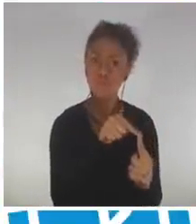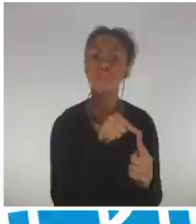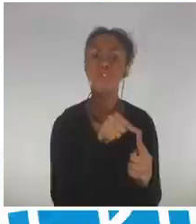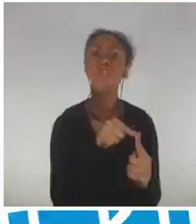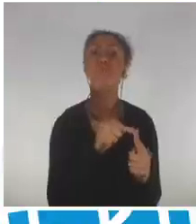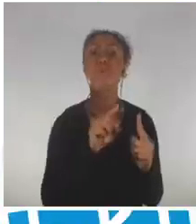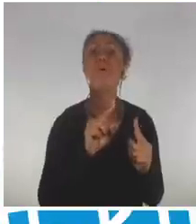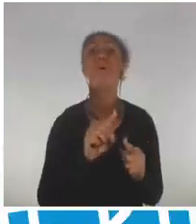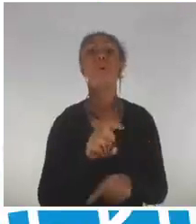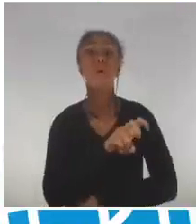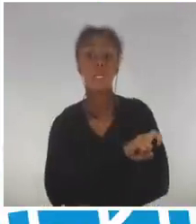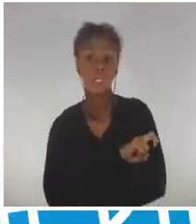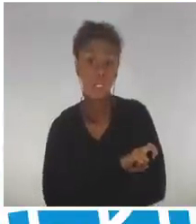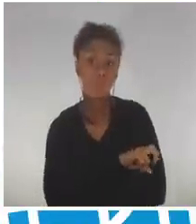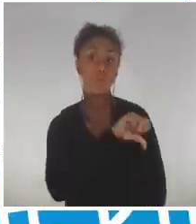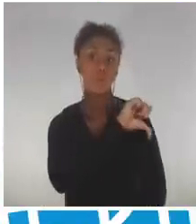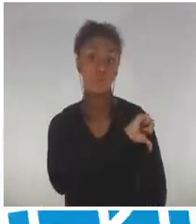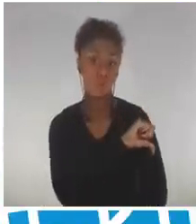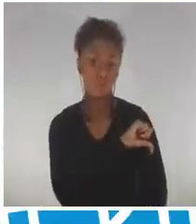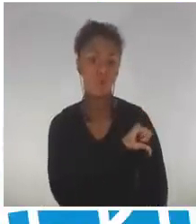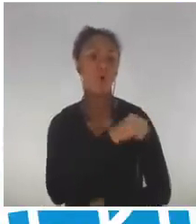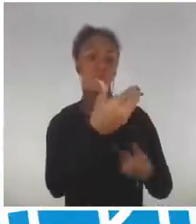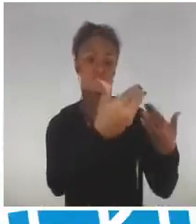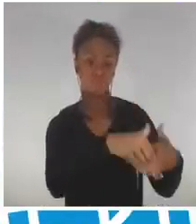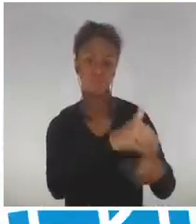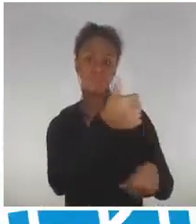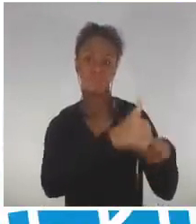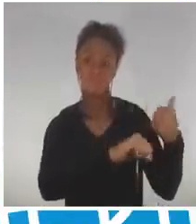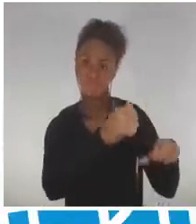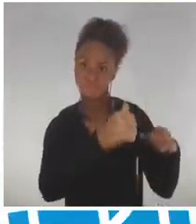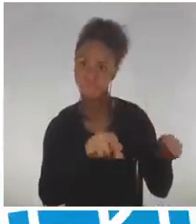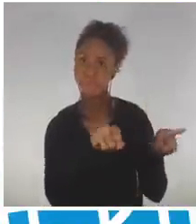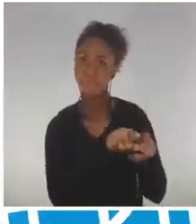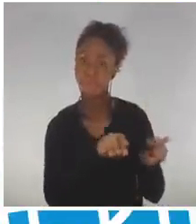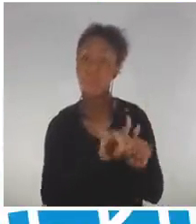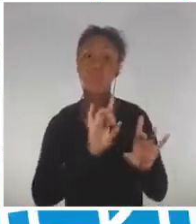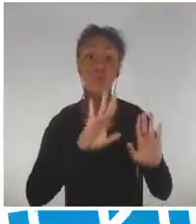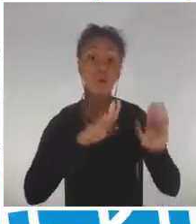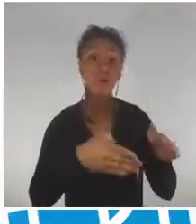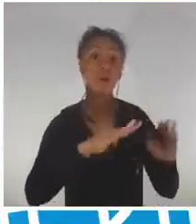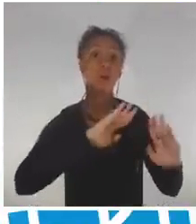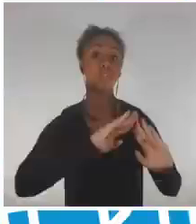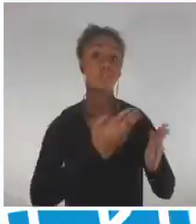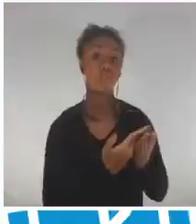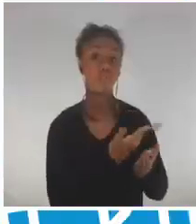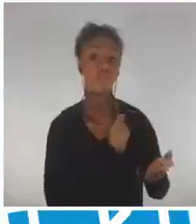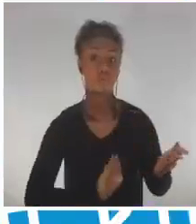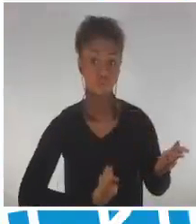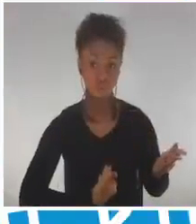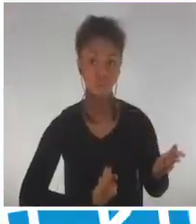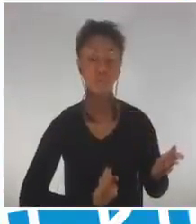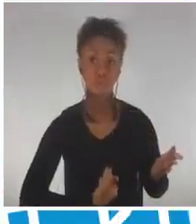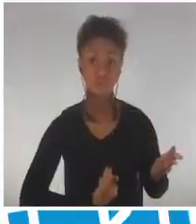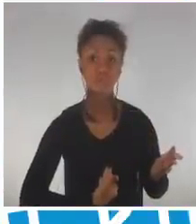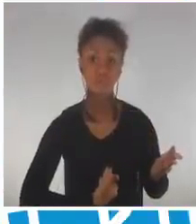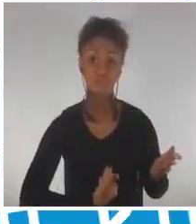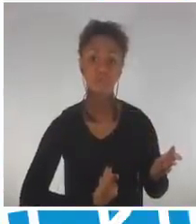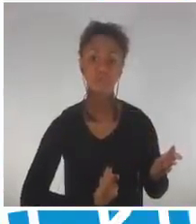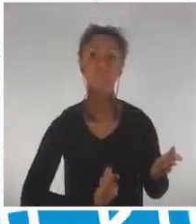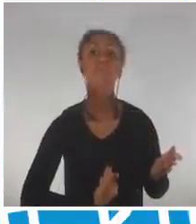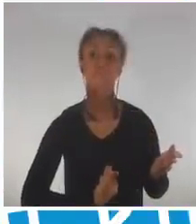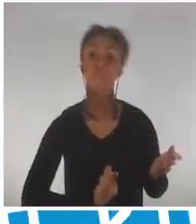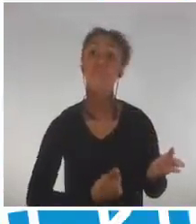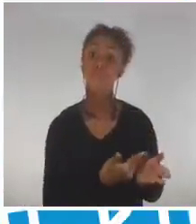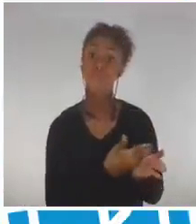ano para as escolas públicas, né, aumenta consideravelmente a abrangência do teste, né?